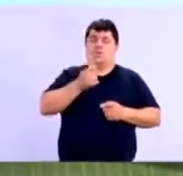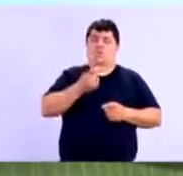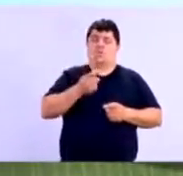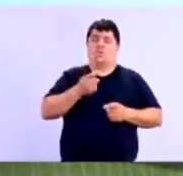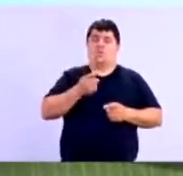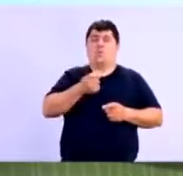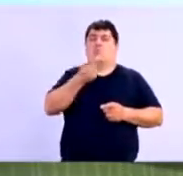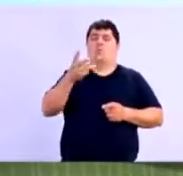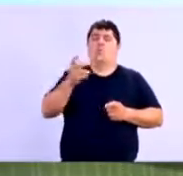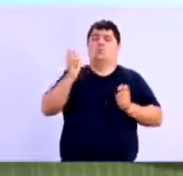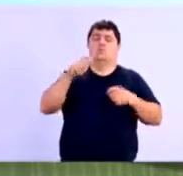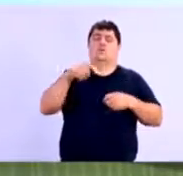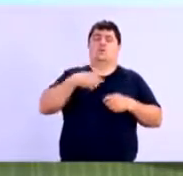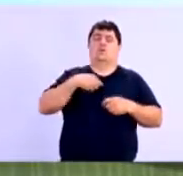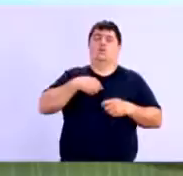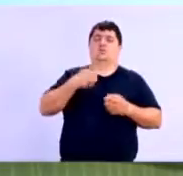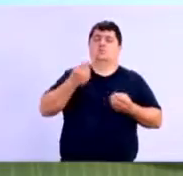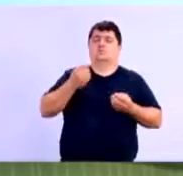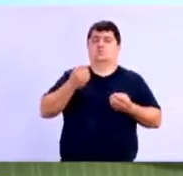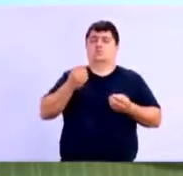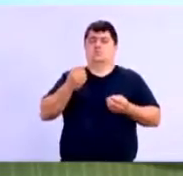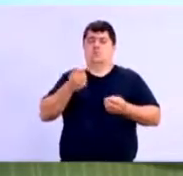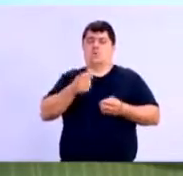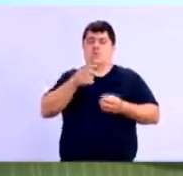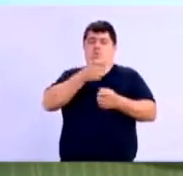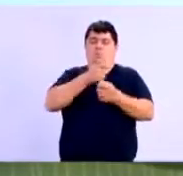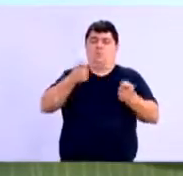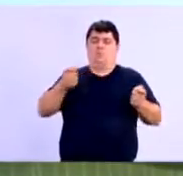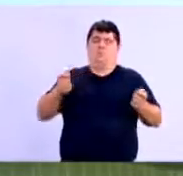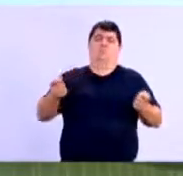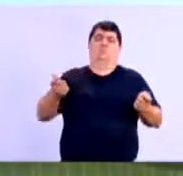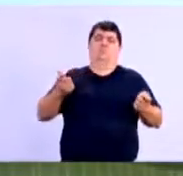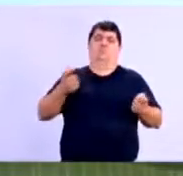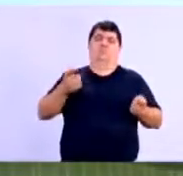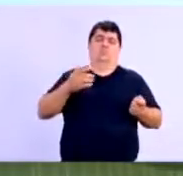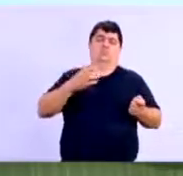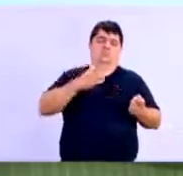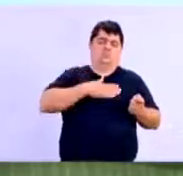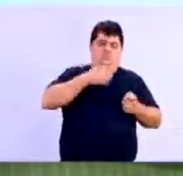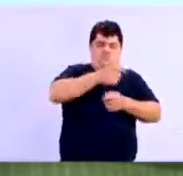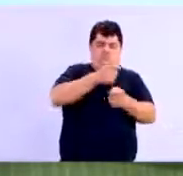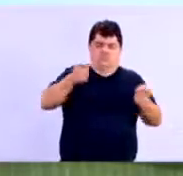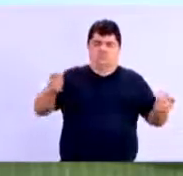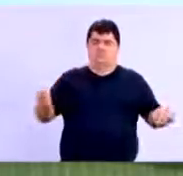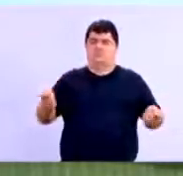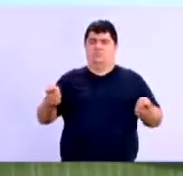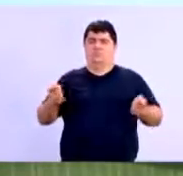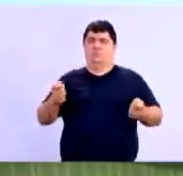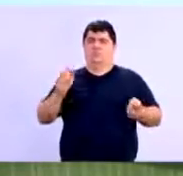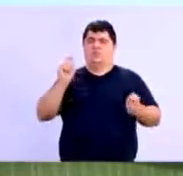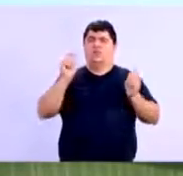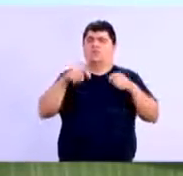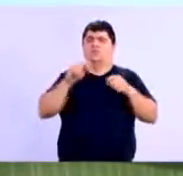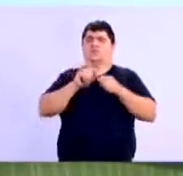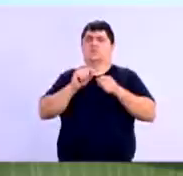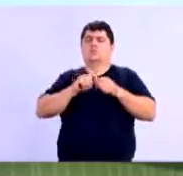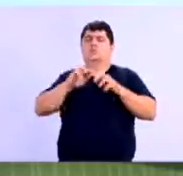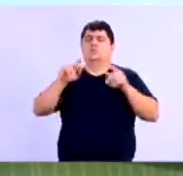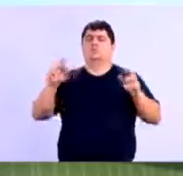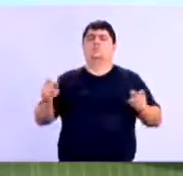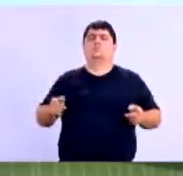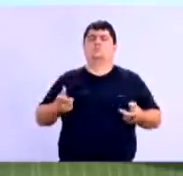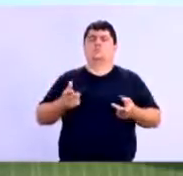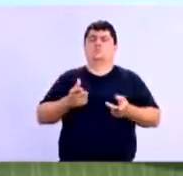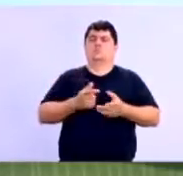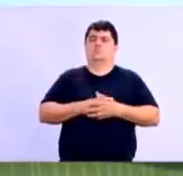posso gastar, qual o percentual das minhas vendas que eu posso gastar com essas despesas. O que eu vou conseguir gastar com todas essas operações abaixo